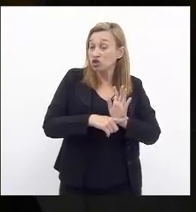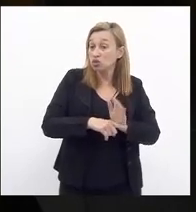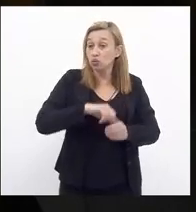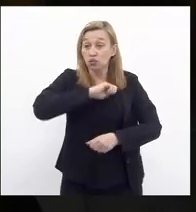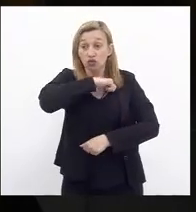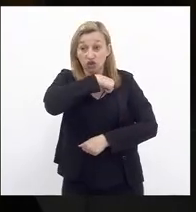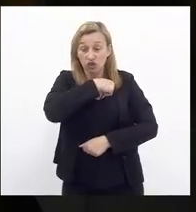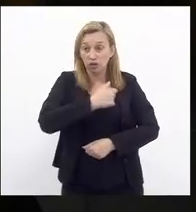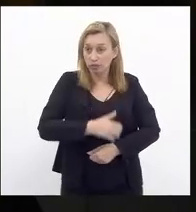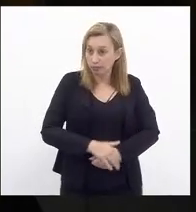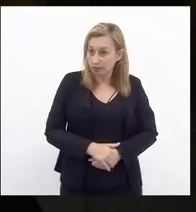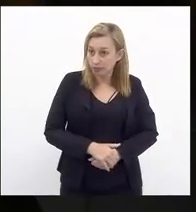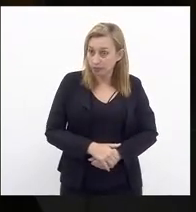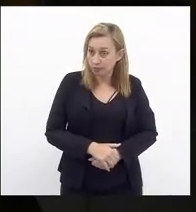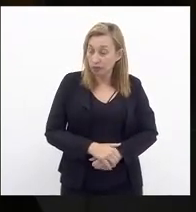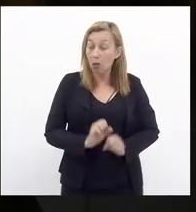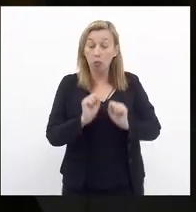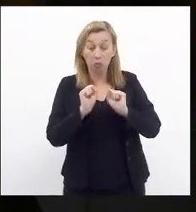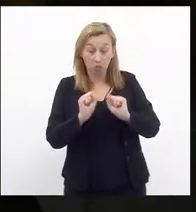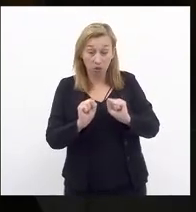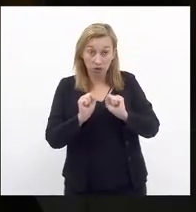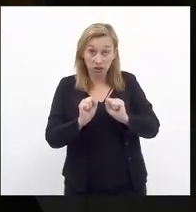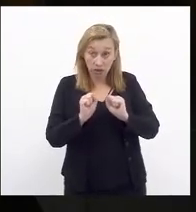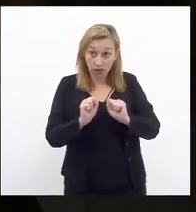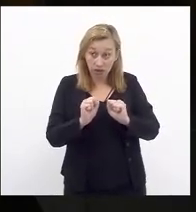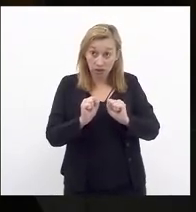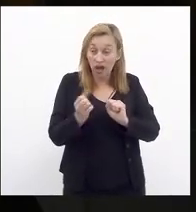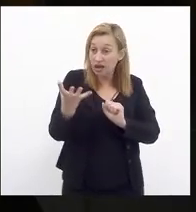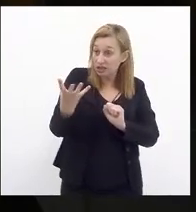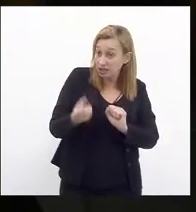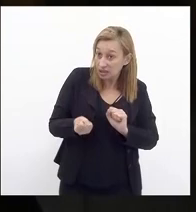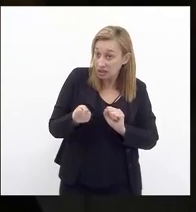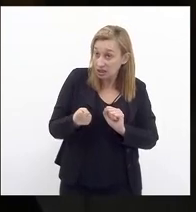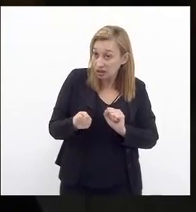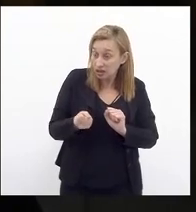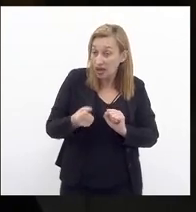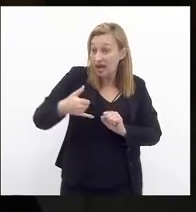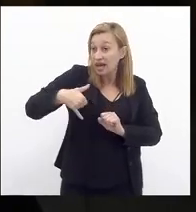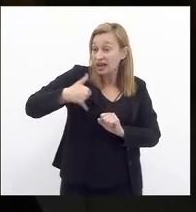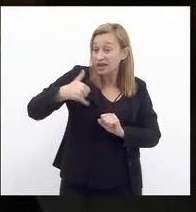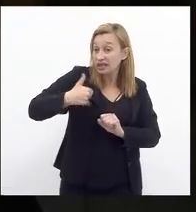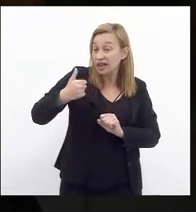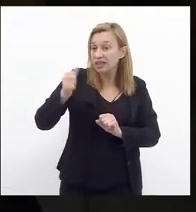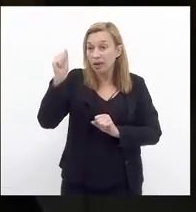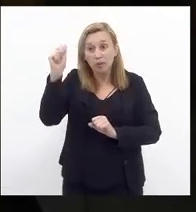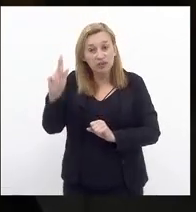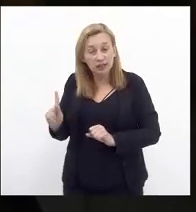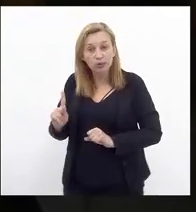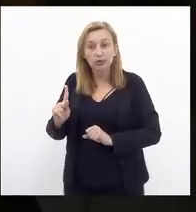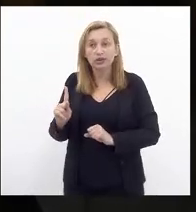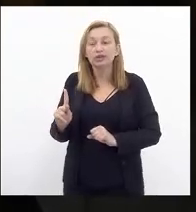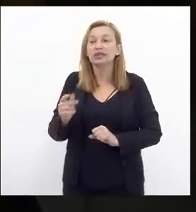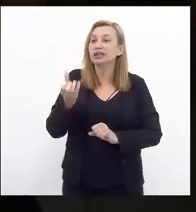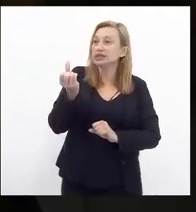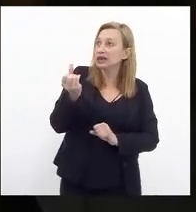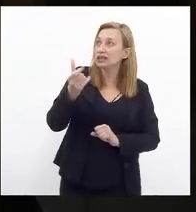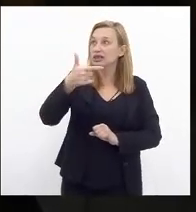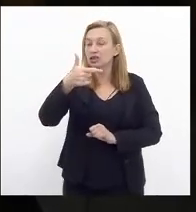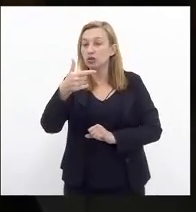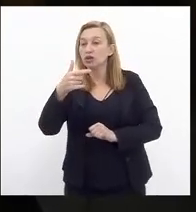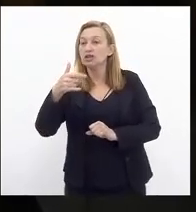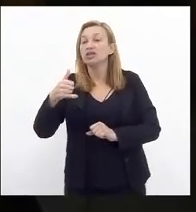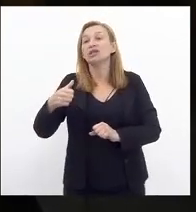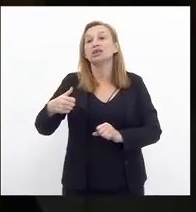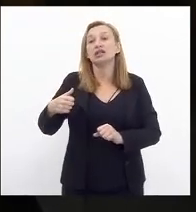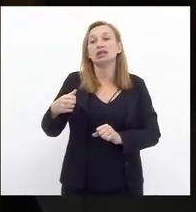fiscal que poderia ser a cartada era a idade de aposentadoria de 62